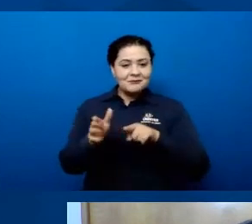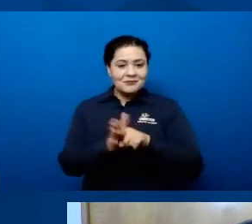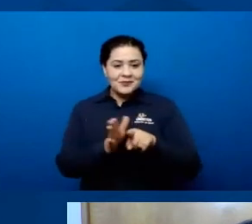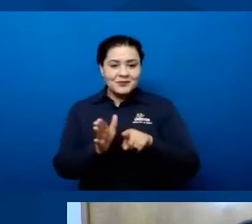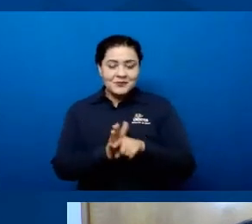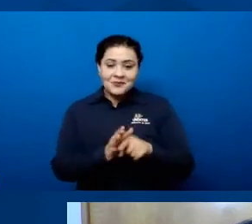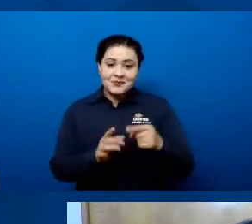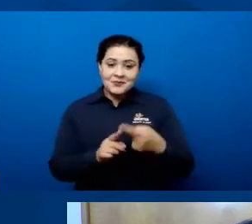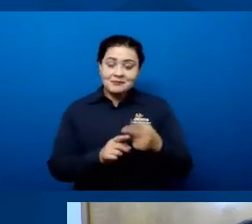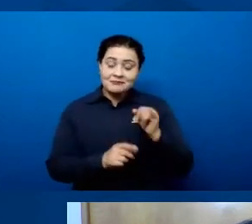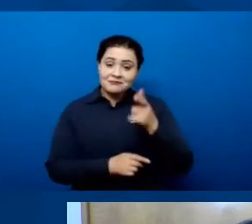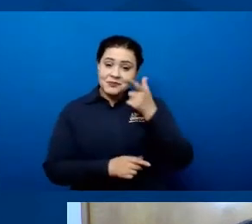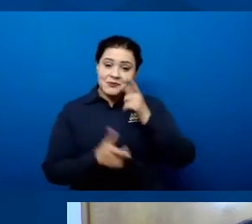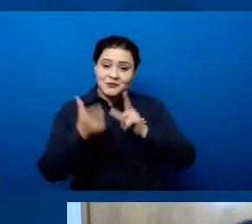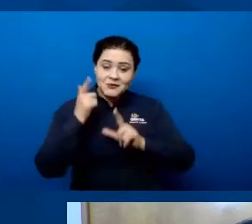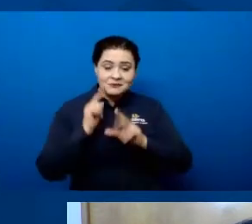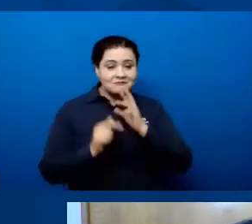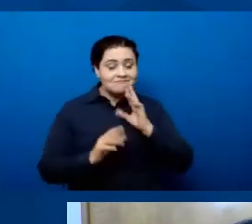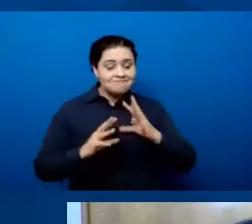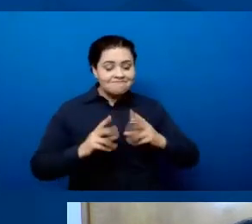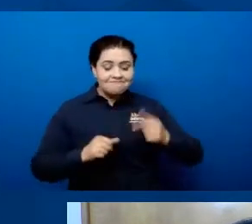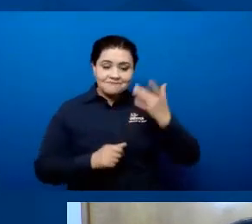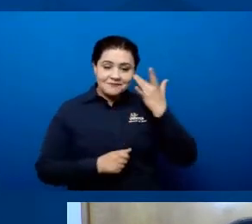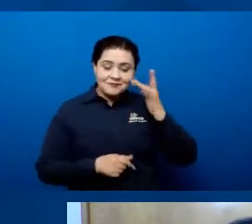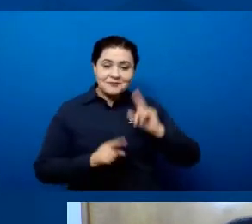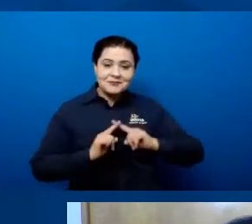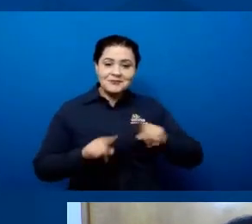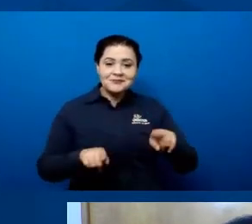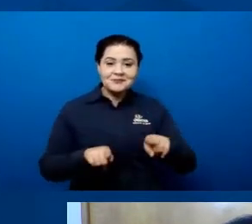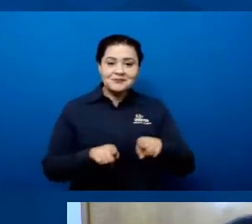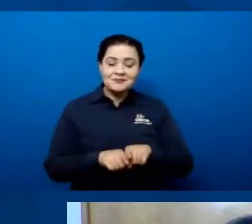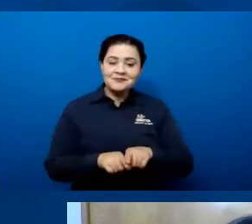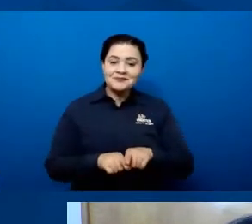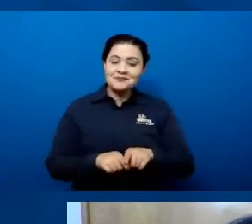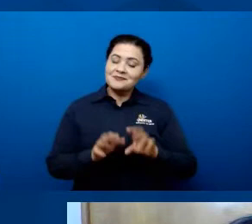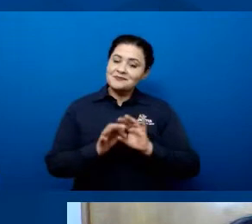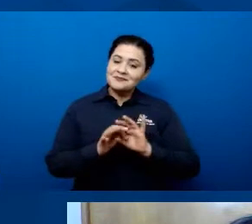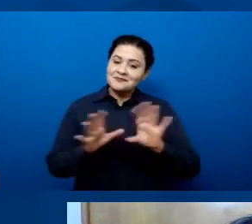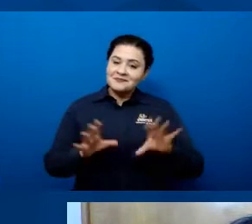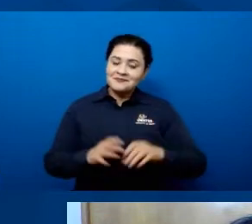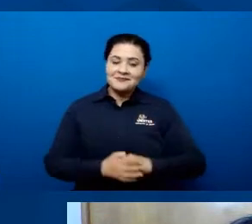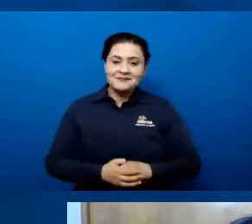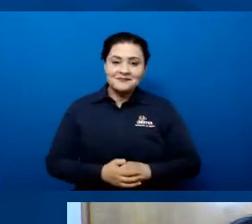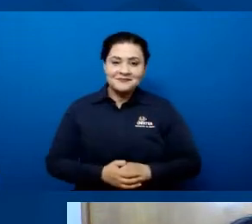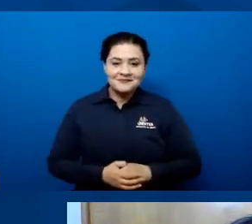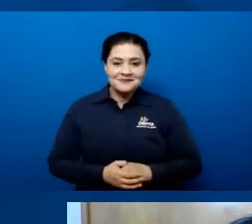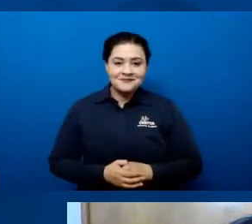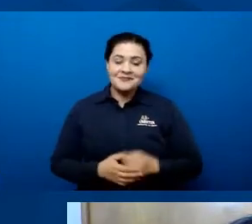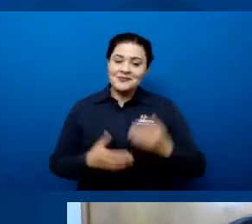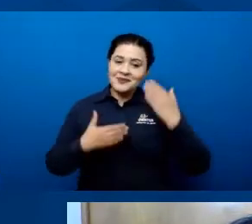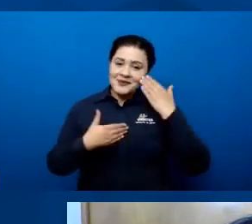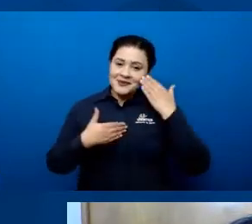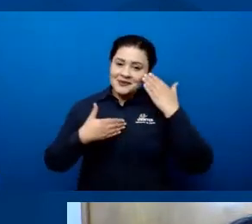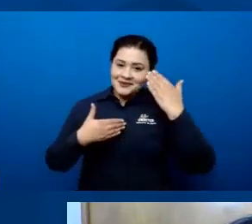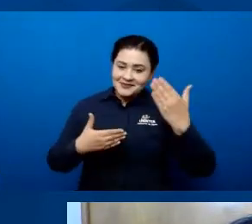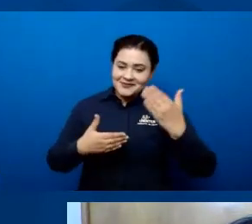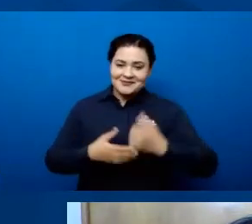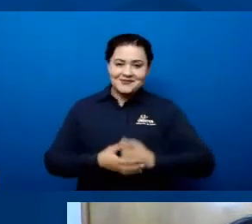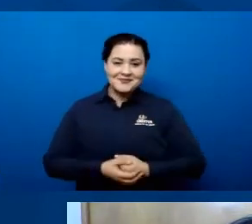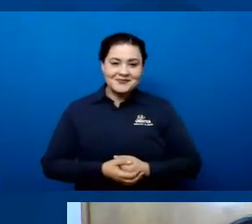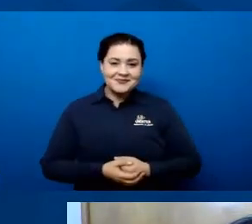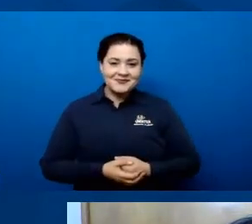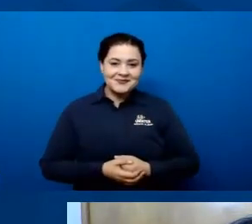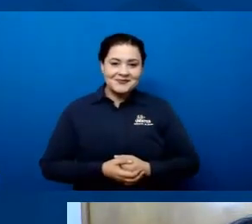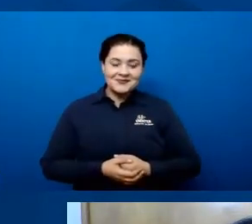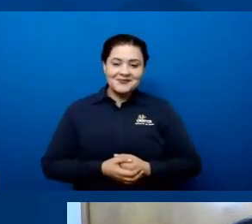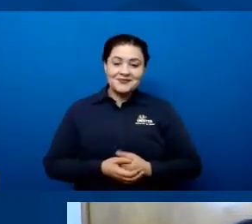sei se eu consegui responder todas, mas fico à disposição de vocês. Obrigado e até